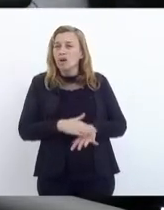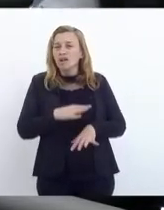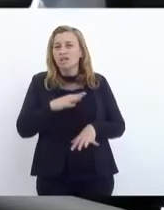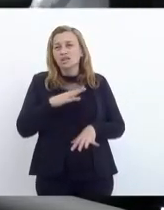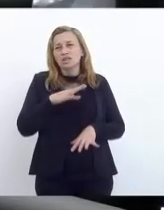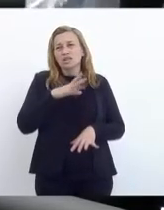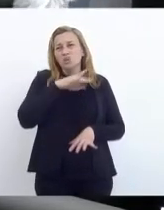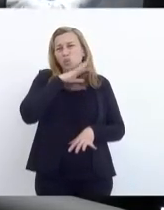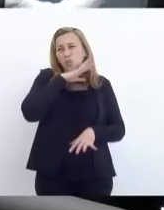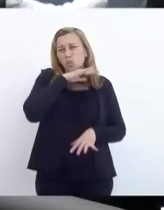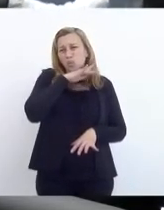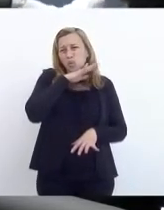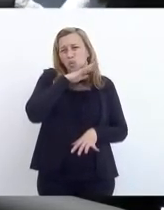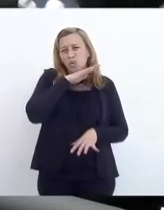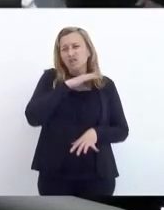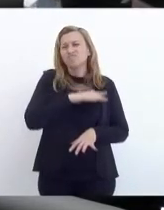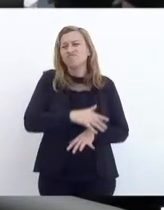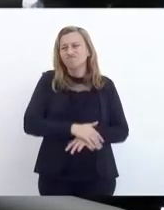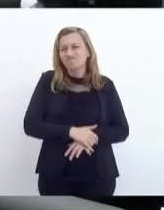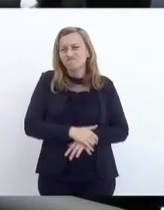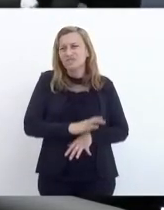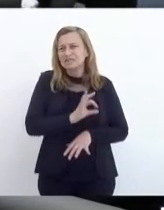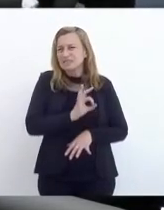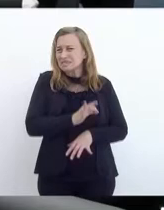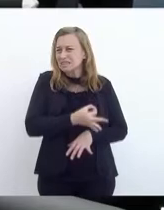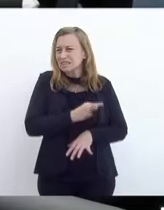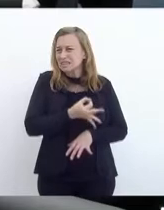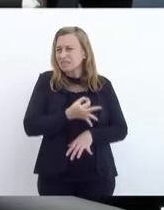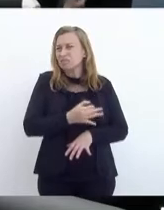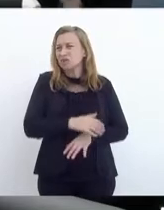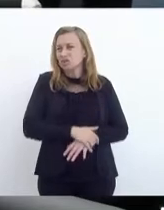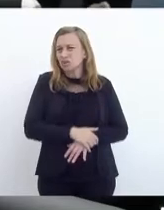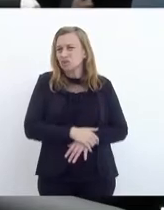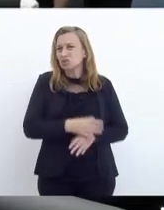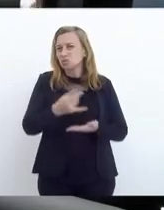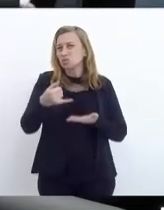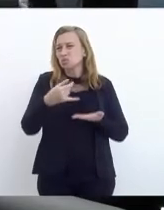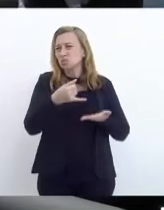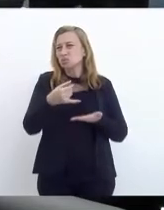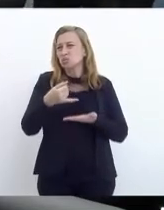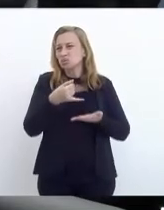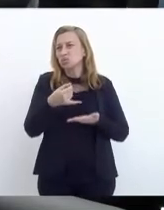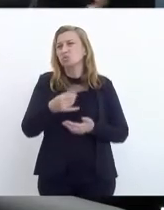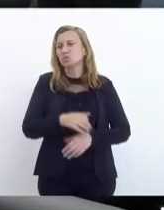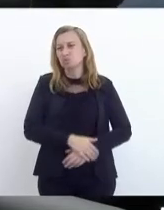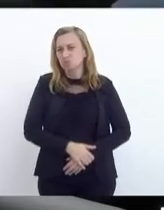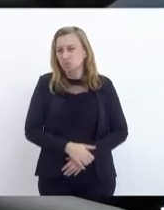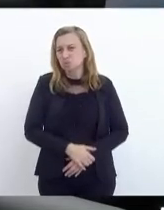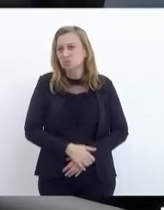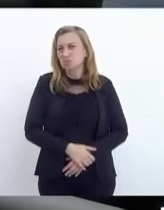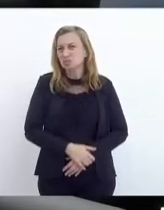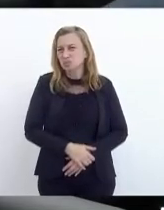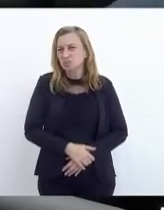mais perverso, exatamente do capital adentrando